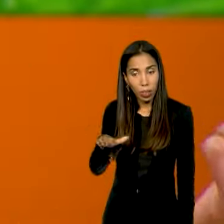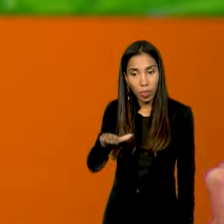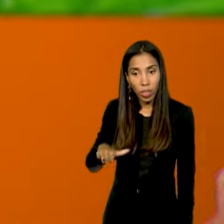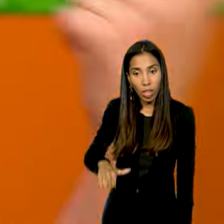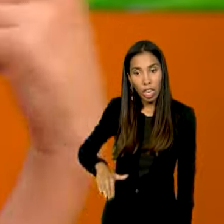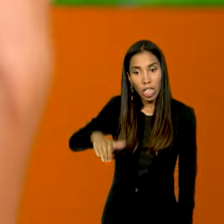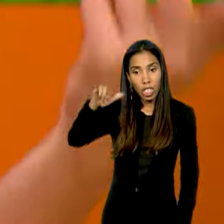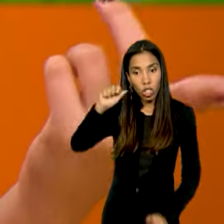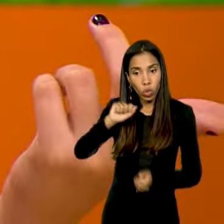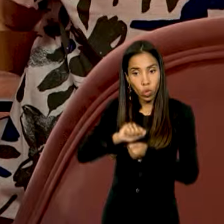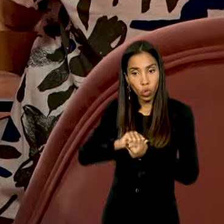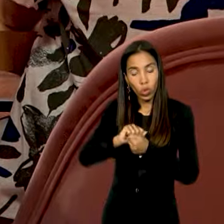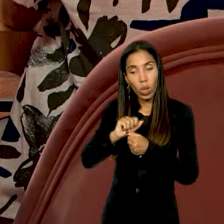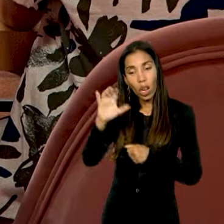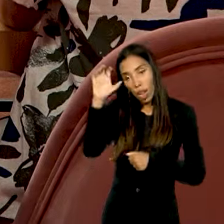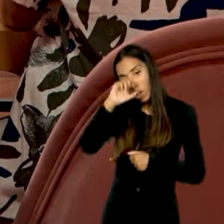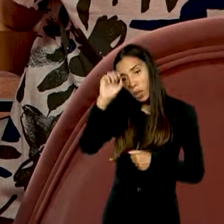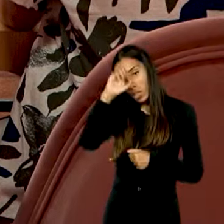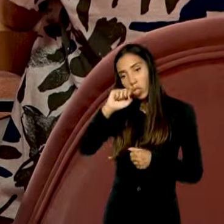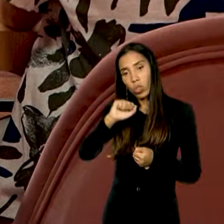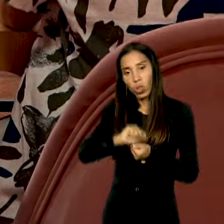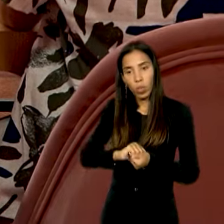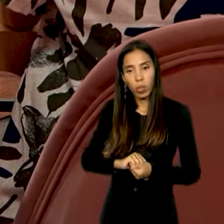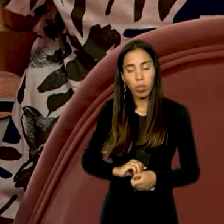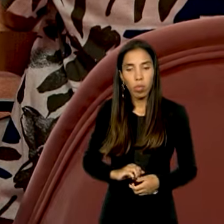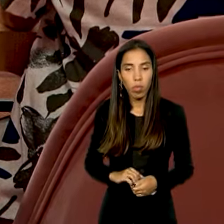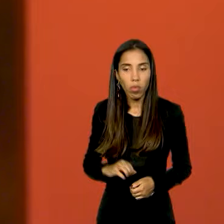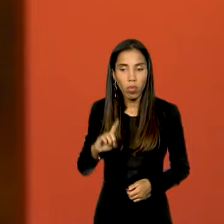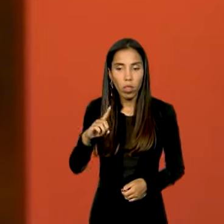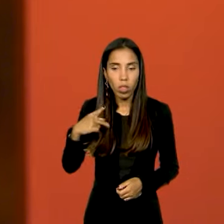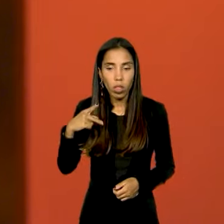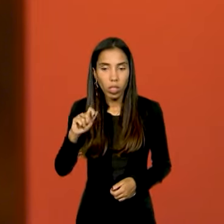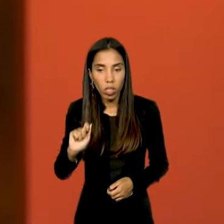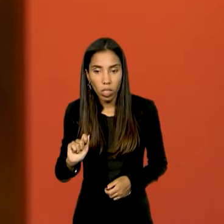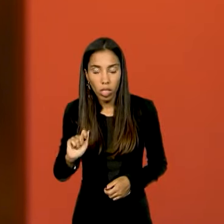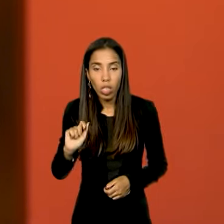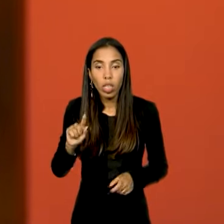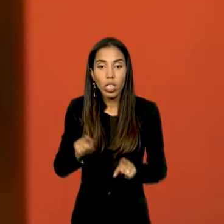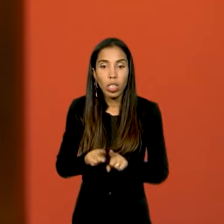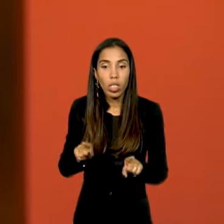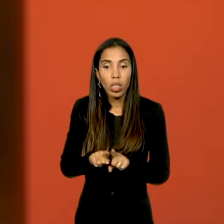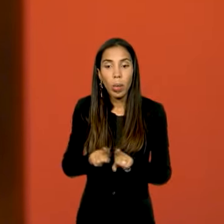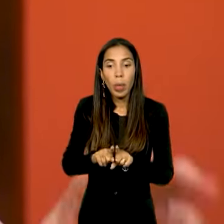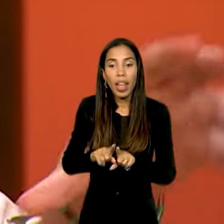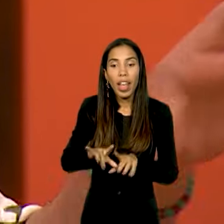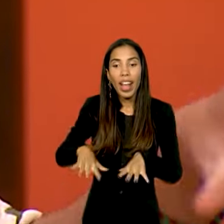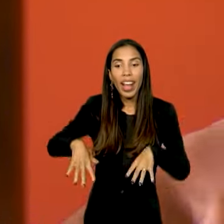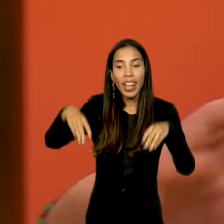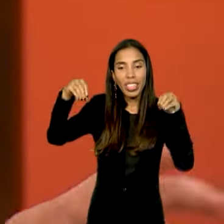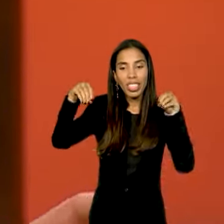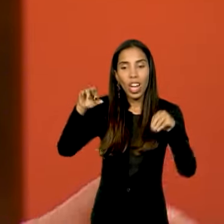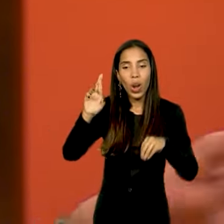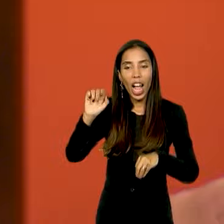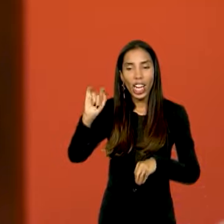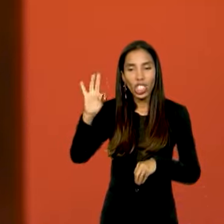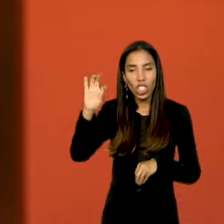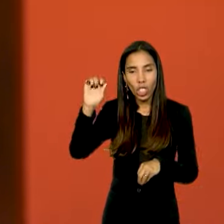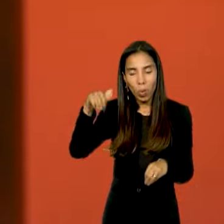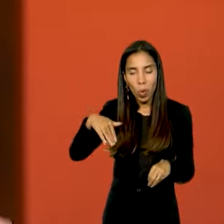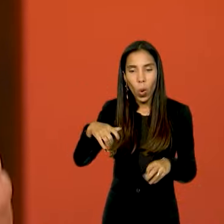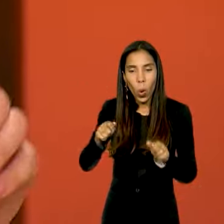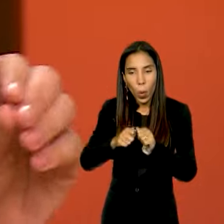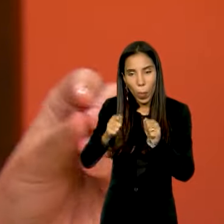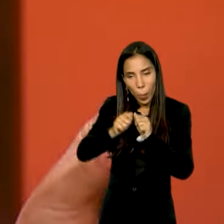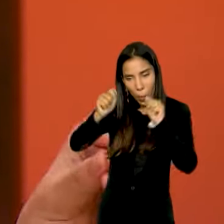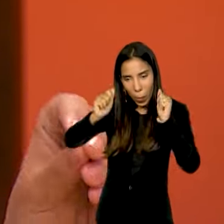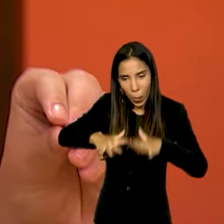com elas, aprendendo com elas. Parabéns, eu comparo muito o DPA com o que foi um fenômeno assim do Castelo Rá-Tim-Bum, até pela de magia,